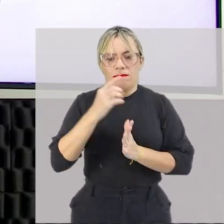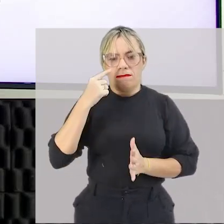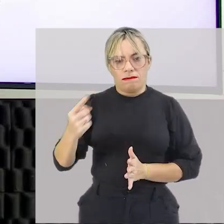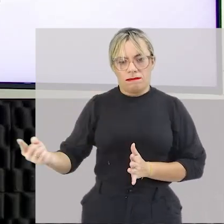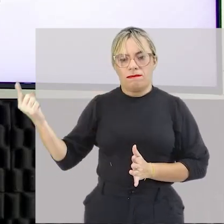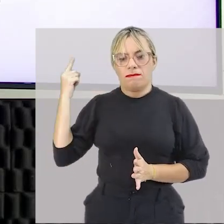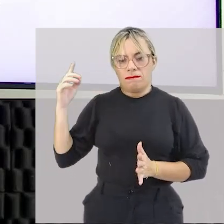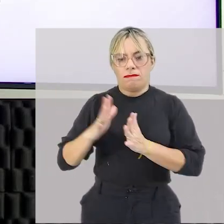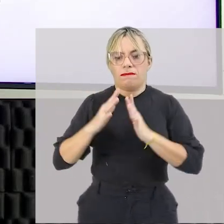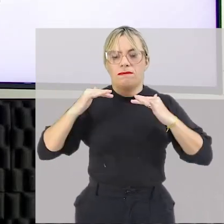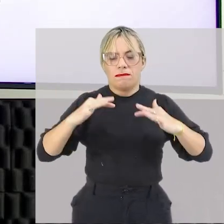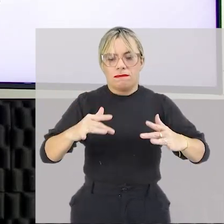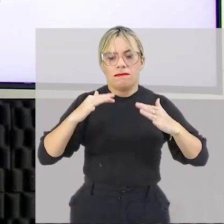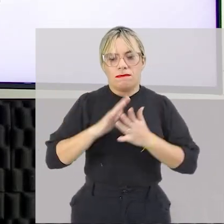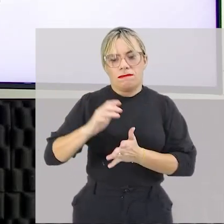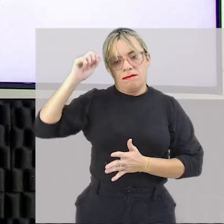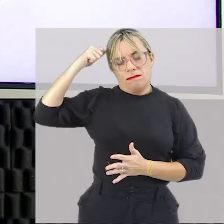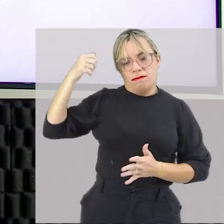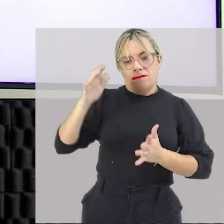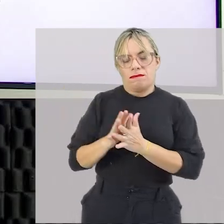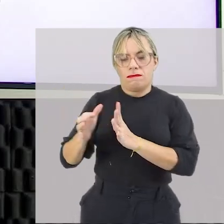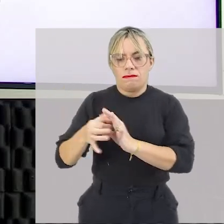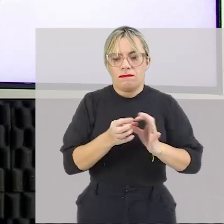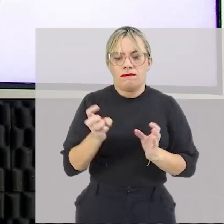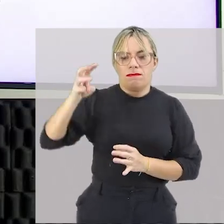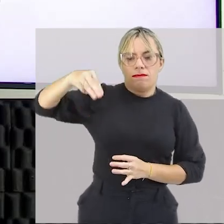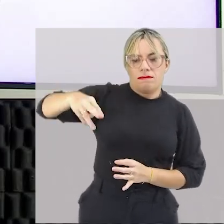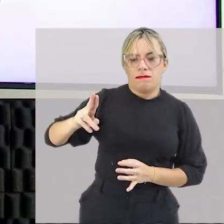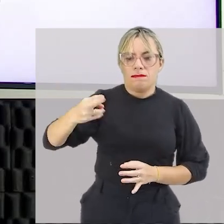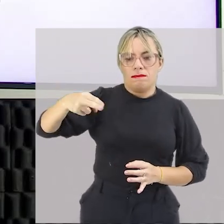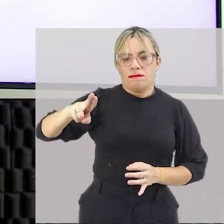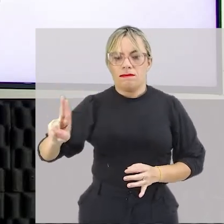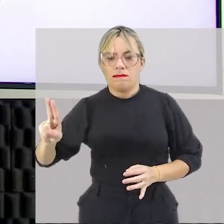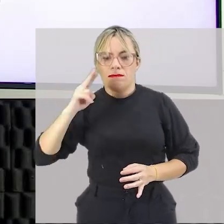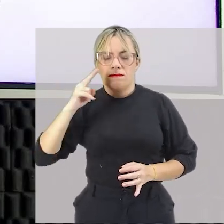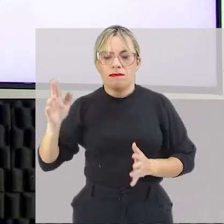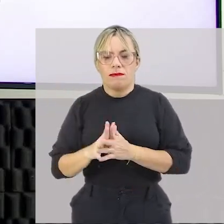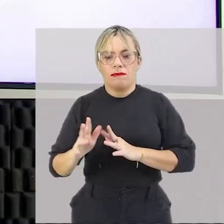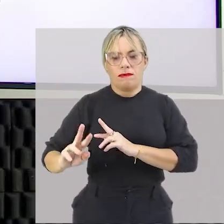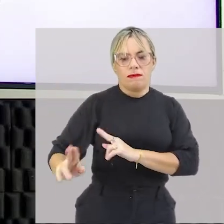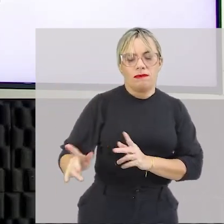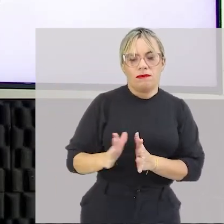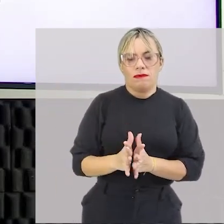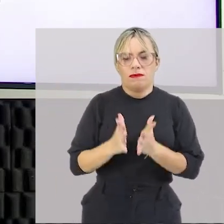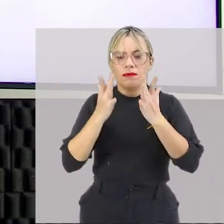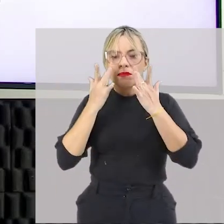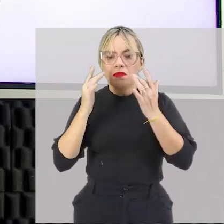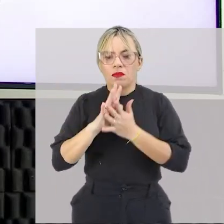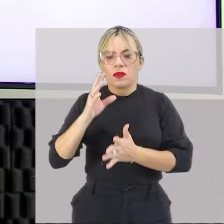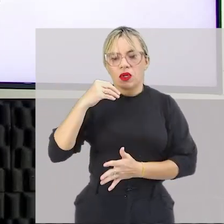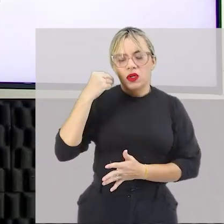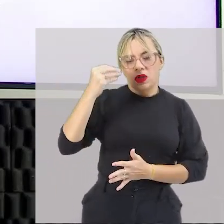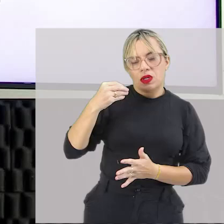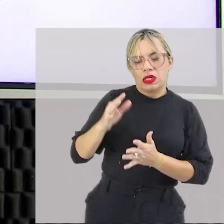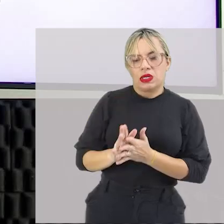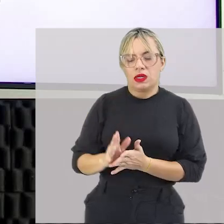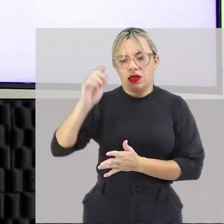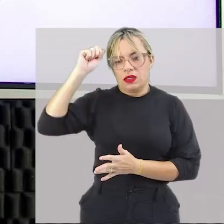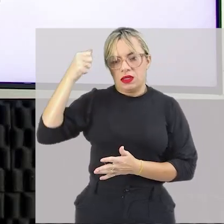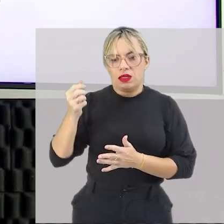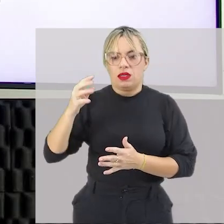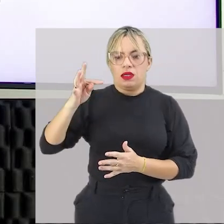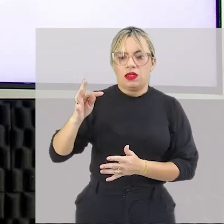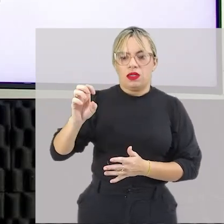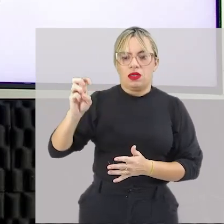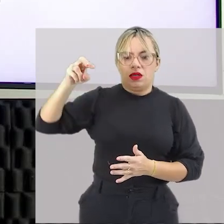O movimento negro unificado, chamado de MNU, distingue-se do Teatro Experimental do Negro,